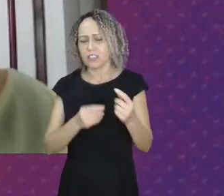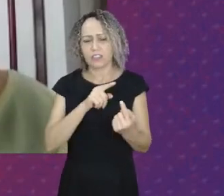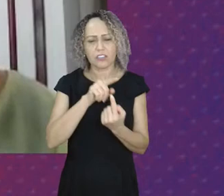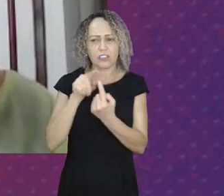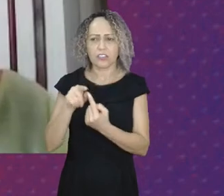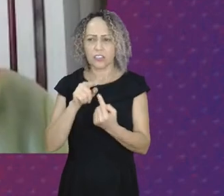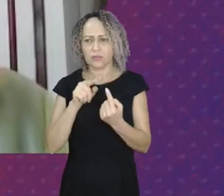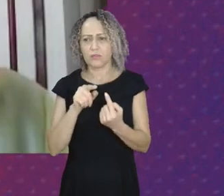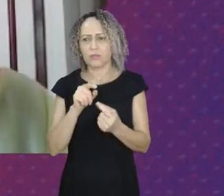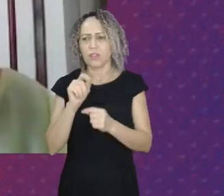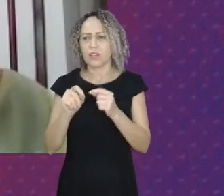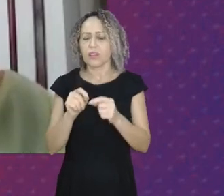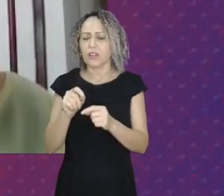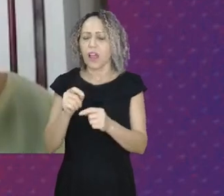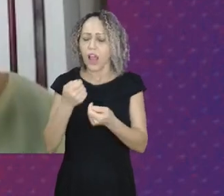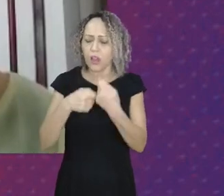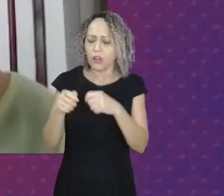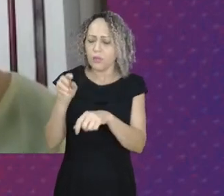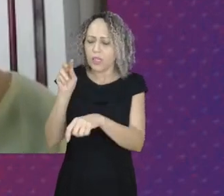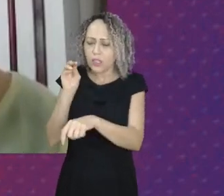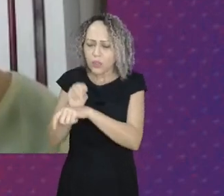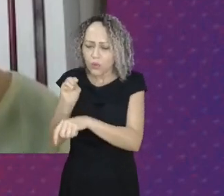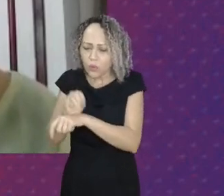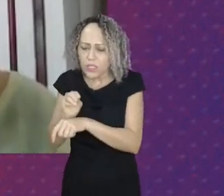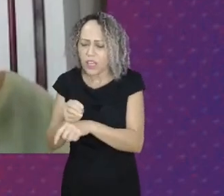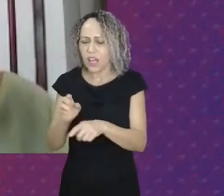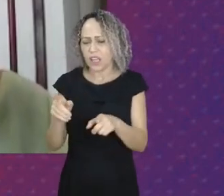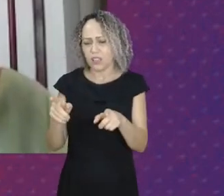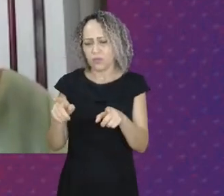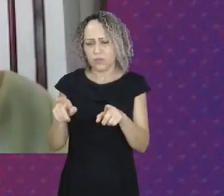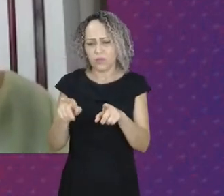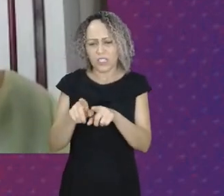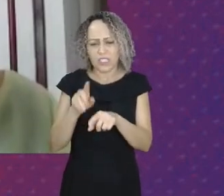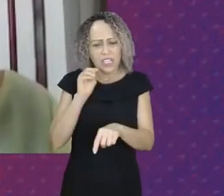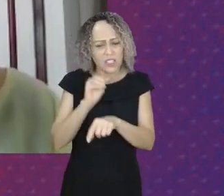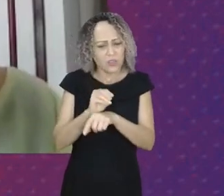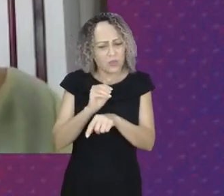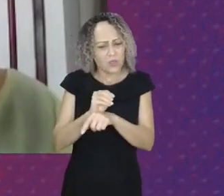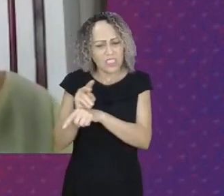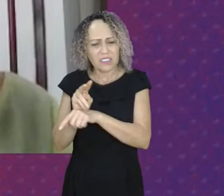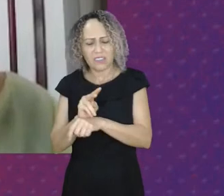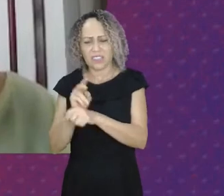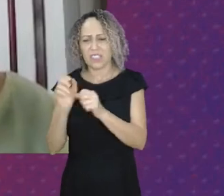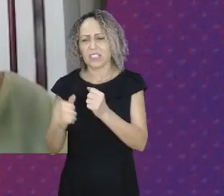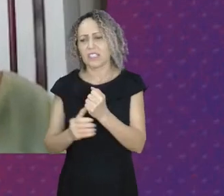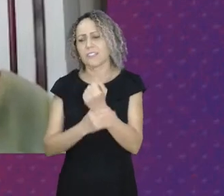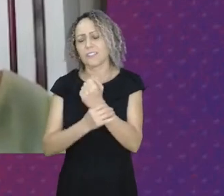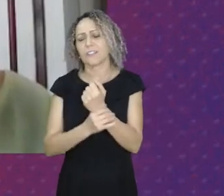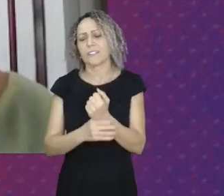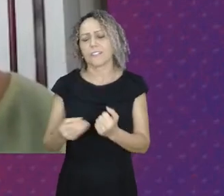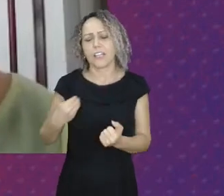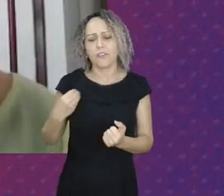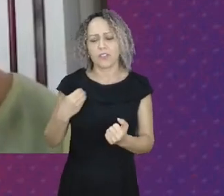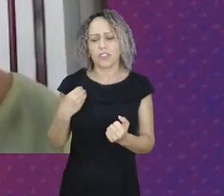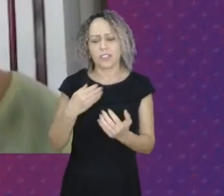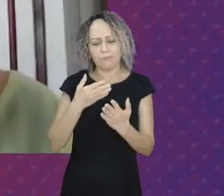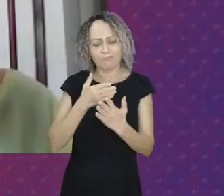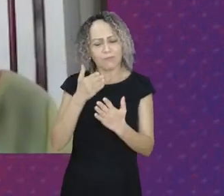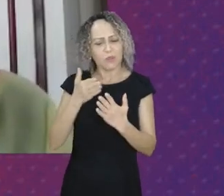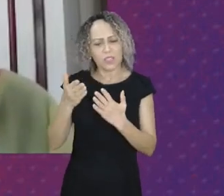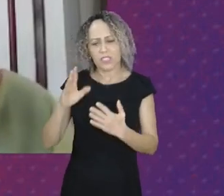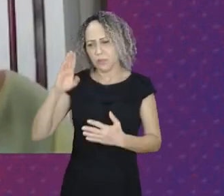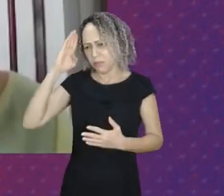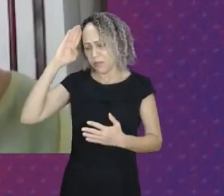economia do cuidado e da sustentabilidade da vida. Esses são princípios fundamentais. E há hoje